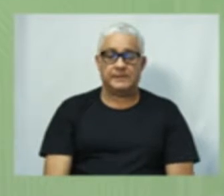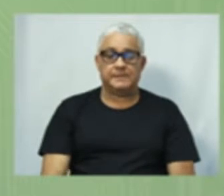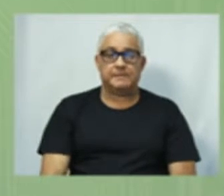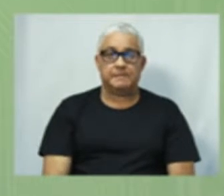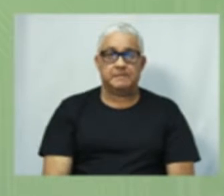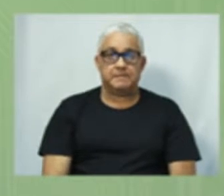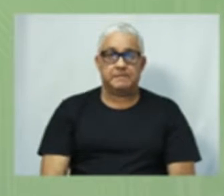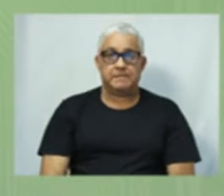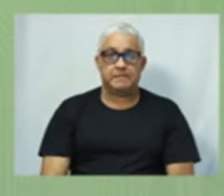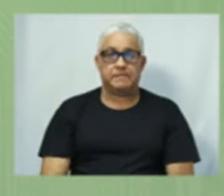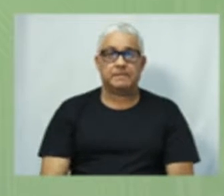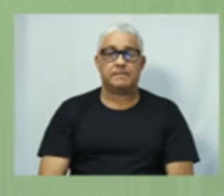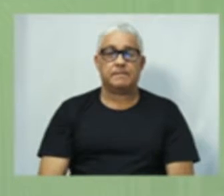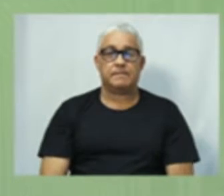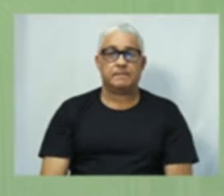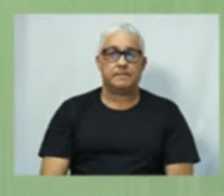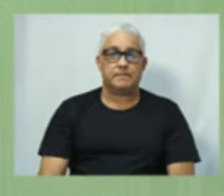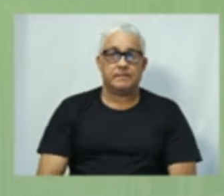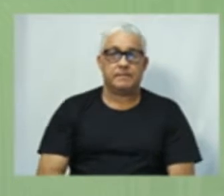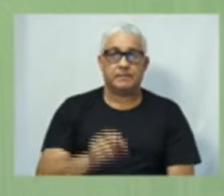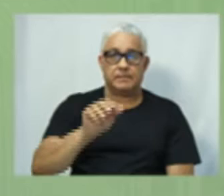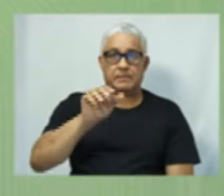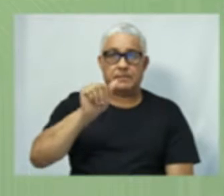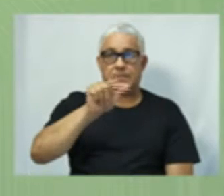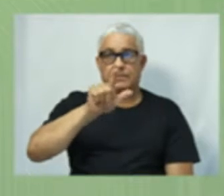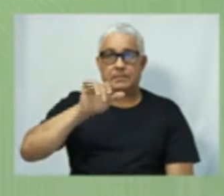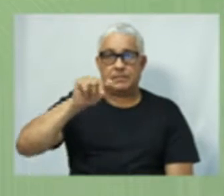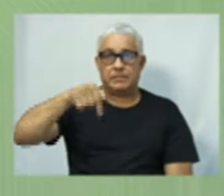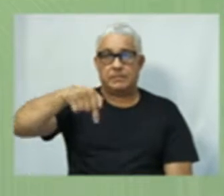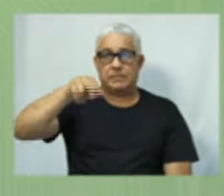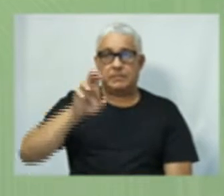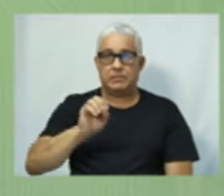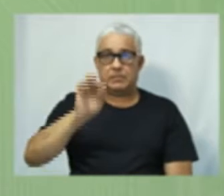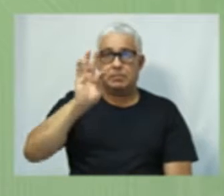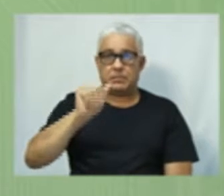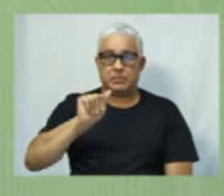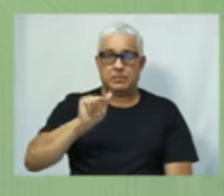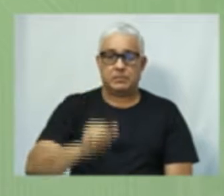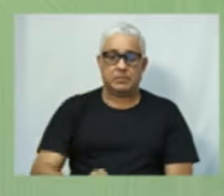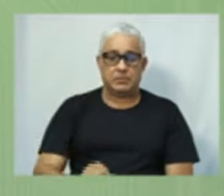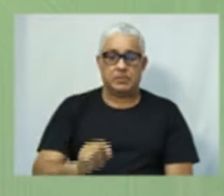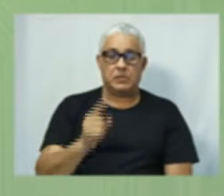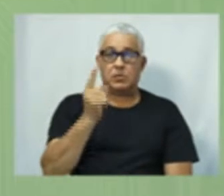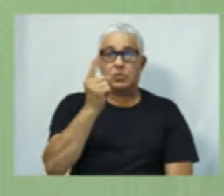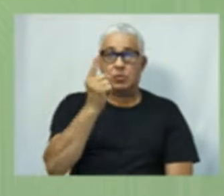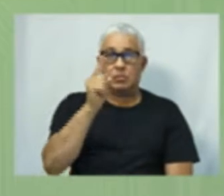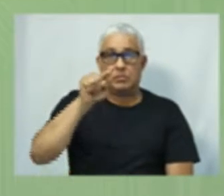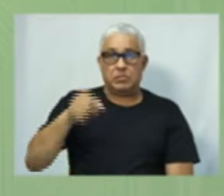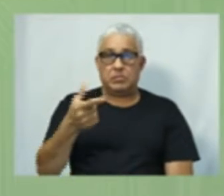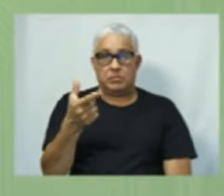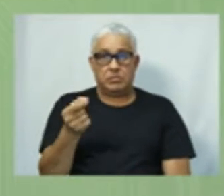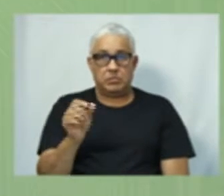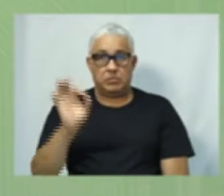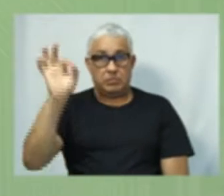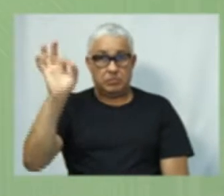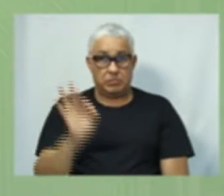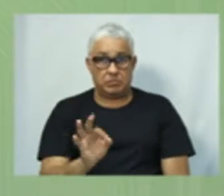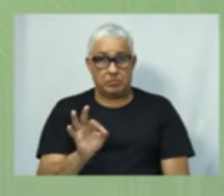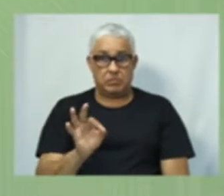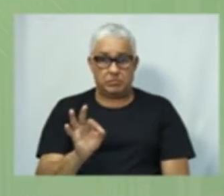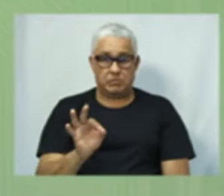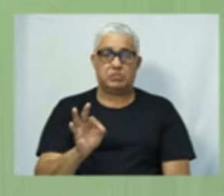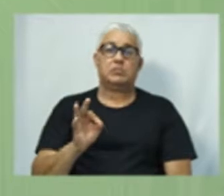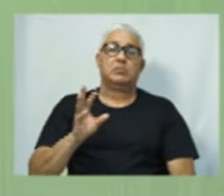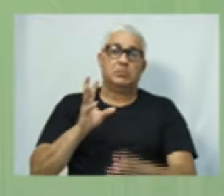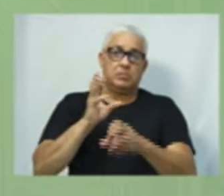313.200. Qual é a alíquota mágica lá que calcula a base de cálculo e a alíquota ao mesmo tempo?